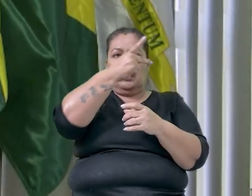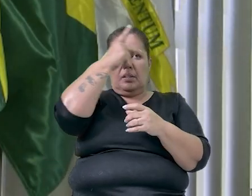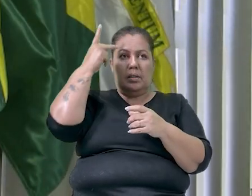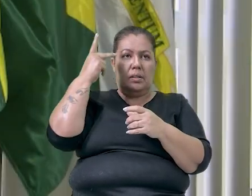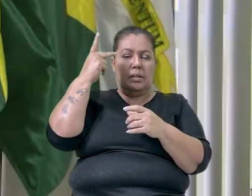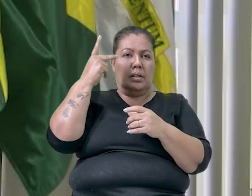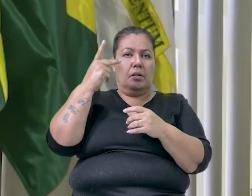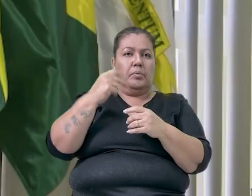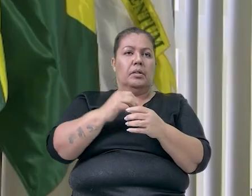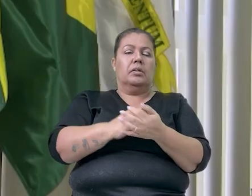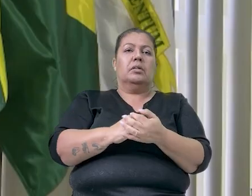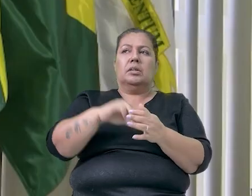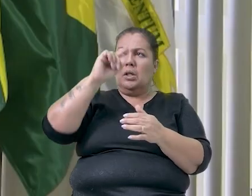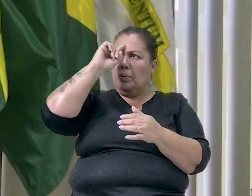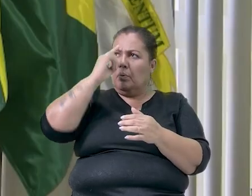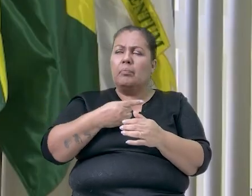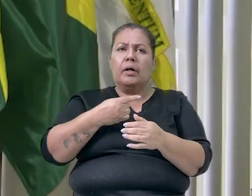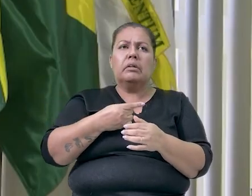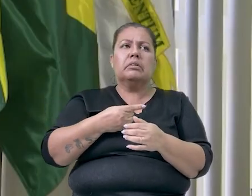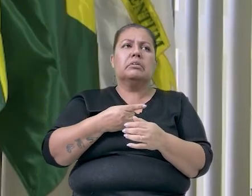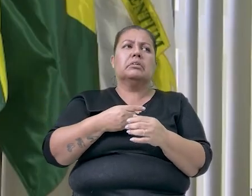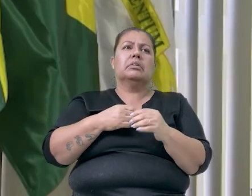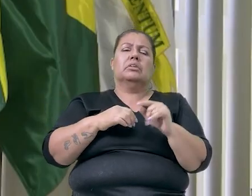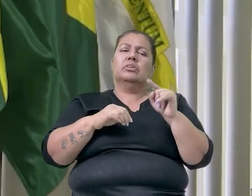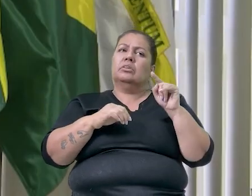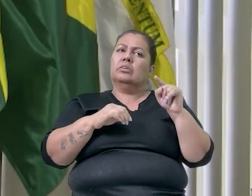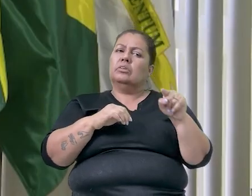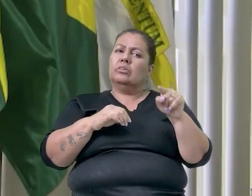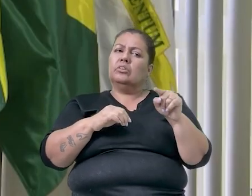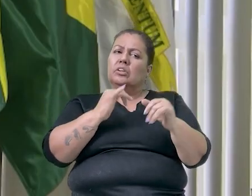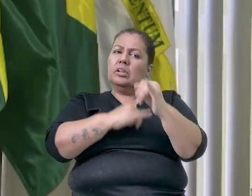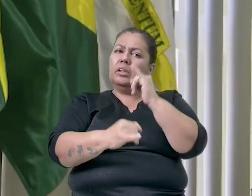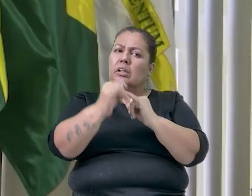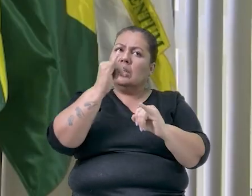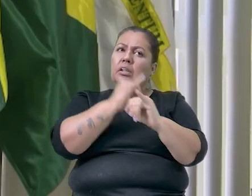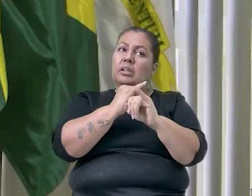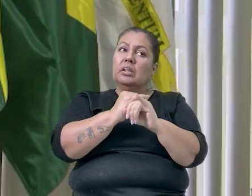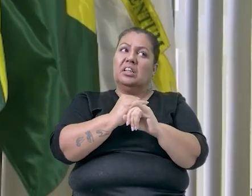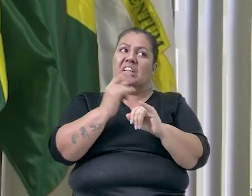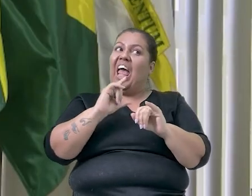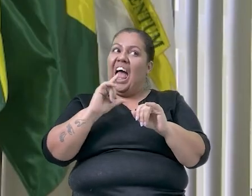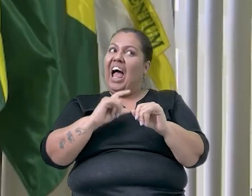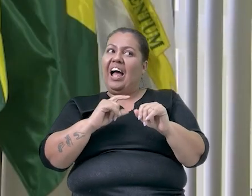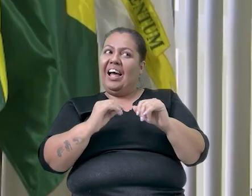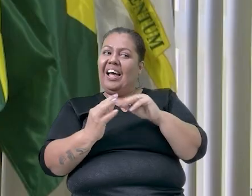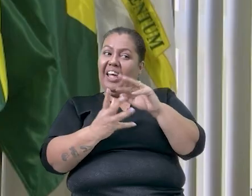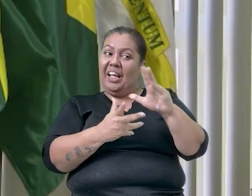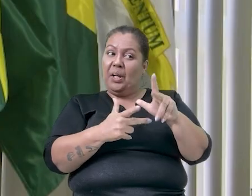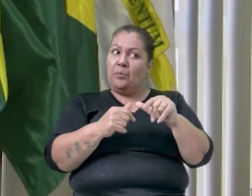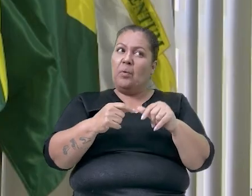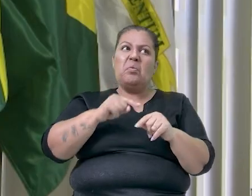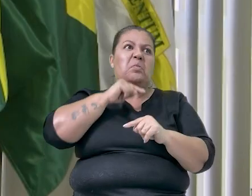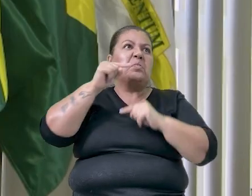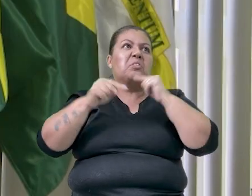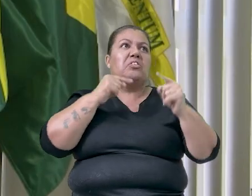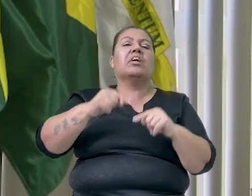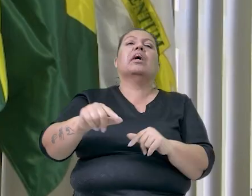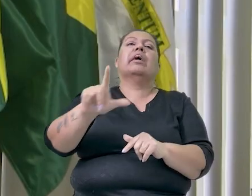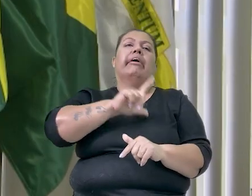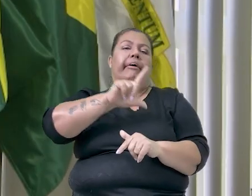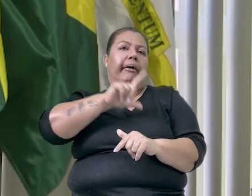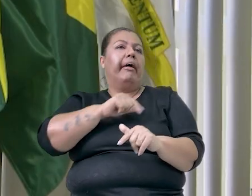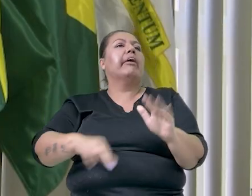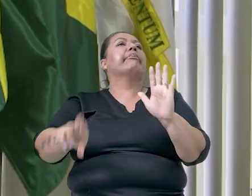do crime. Definitivamente, a internet não é terra de ninguém. Ela tem